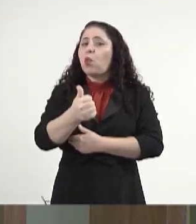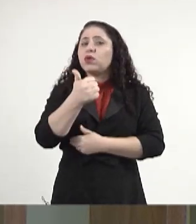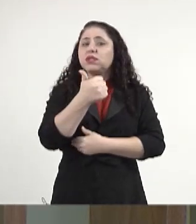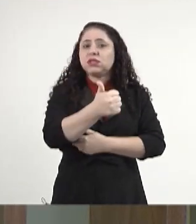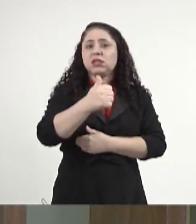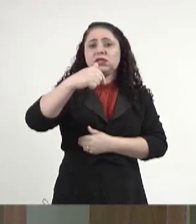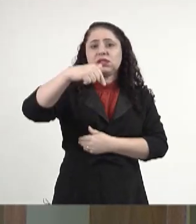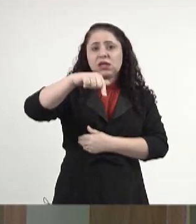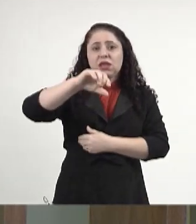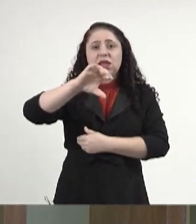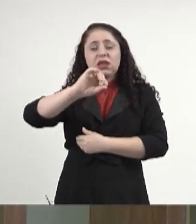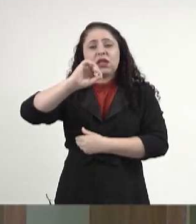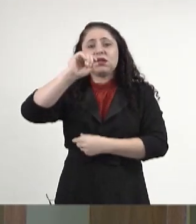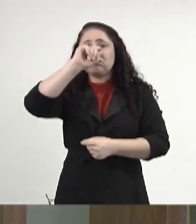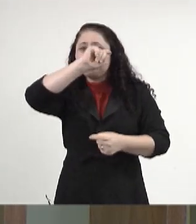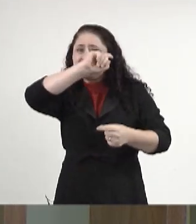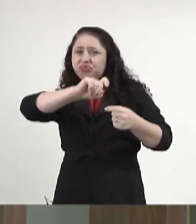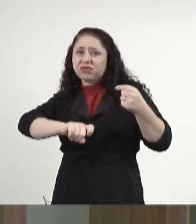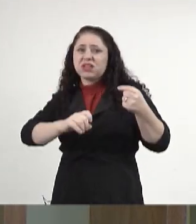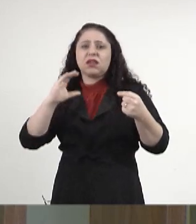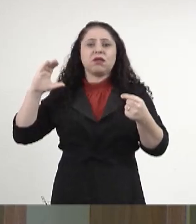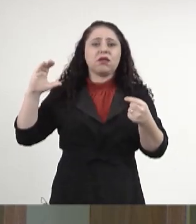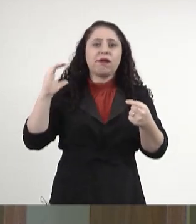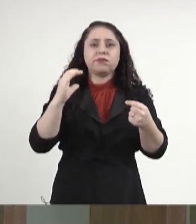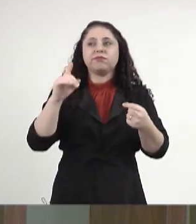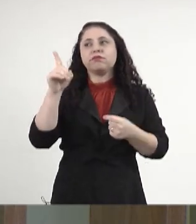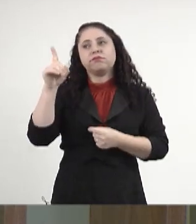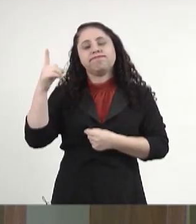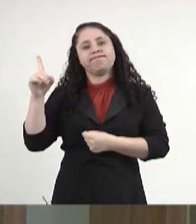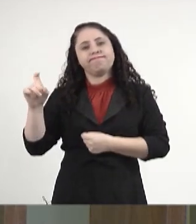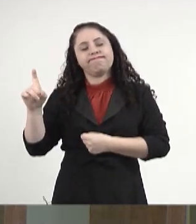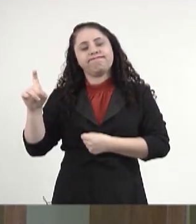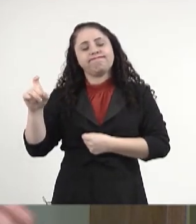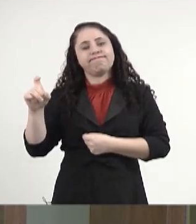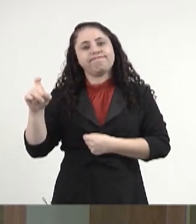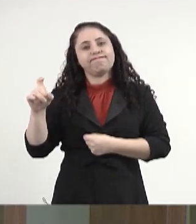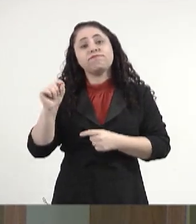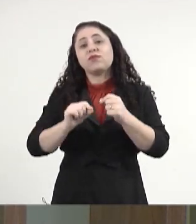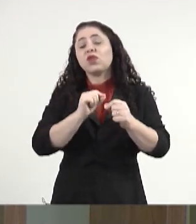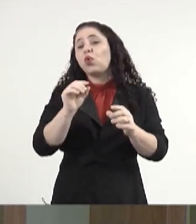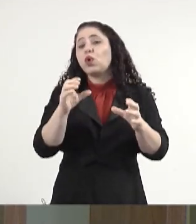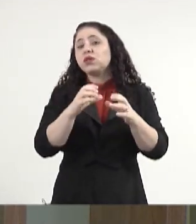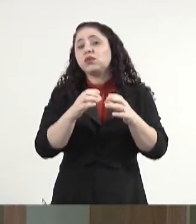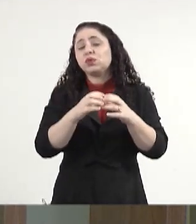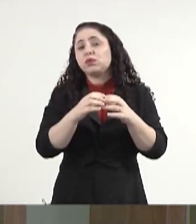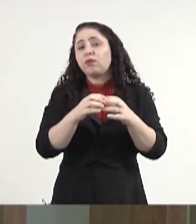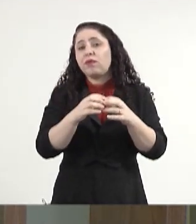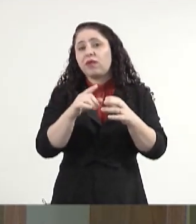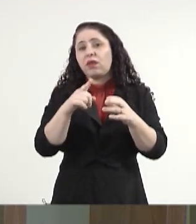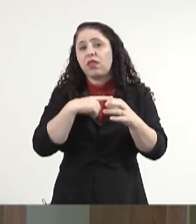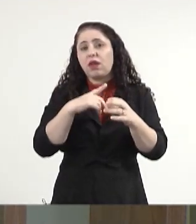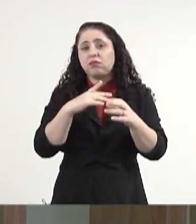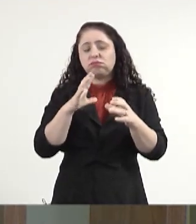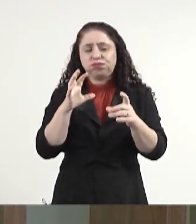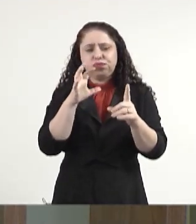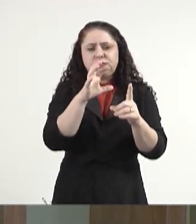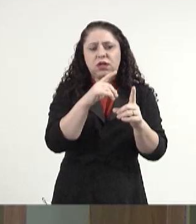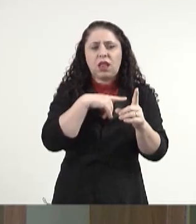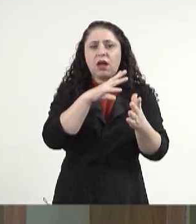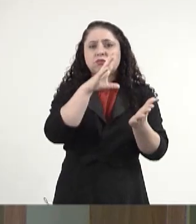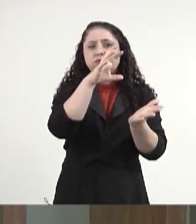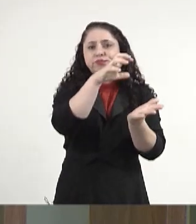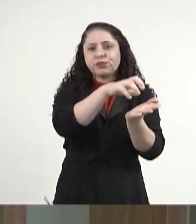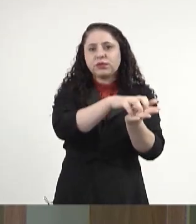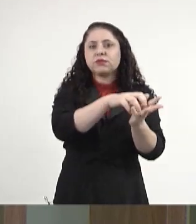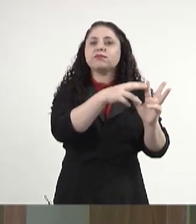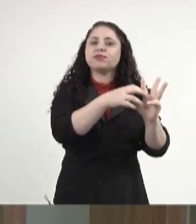170 ocorrências desse tipo de crime em Dourados. E uma boa parte desses desses crimes a gente está concentrada nas